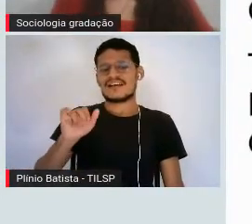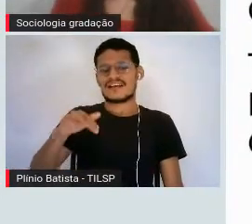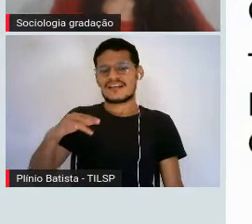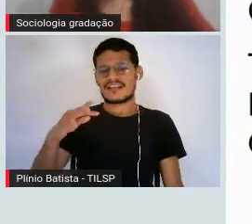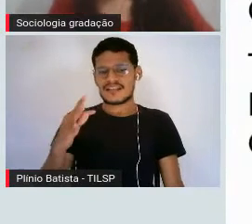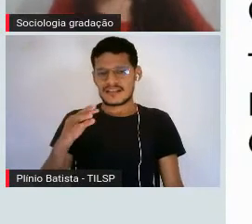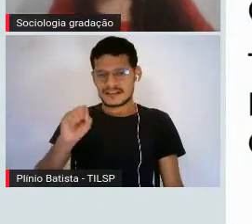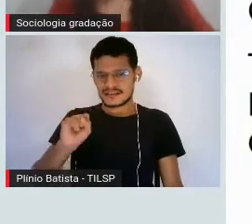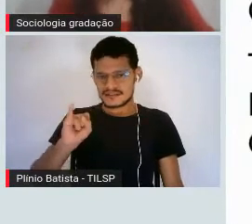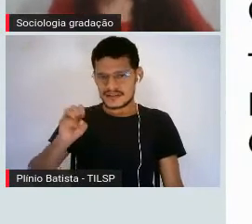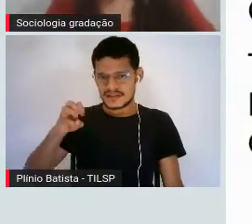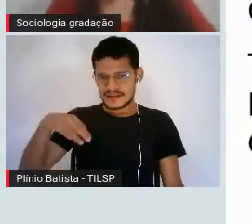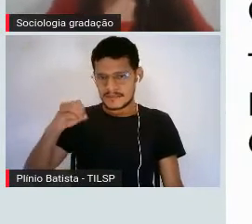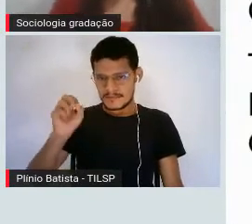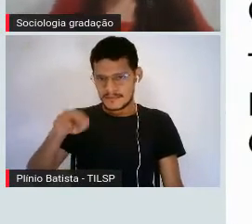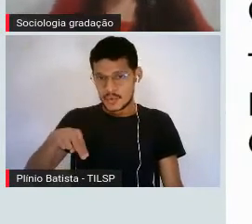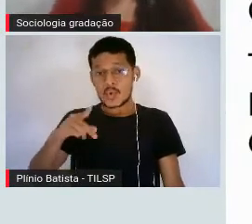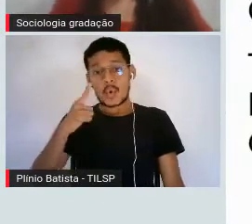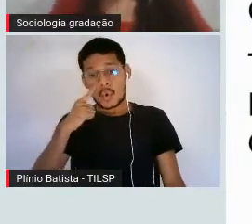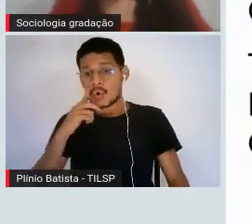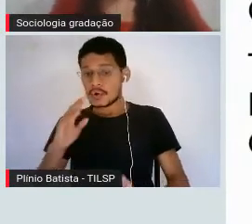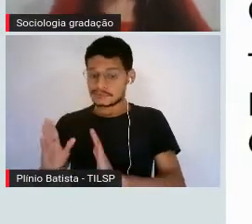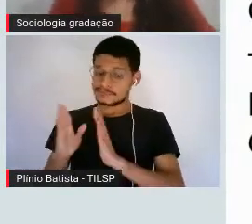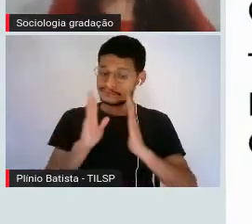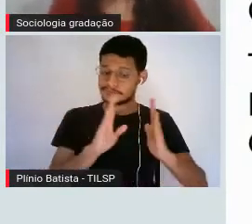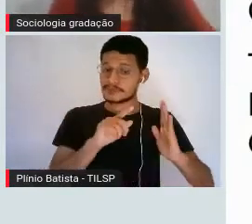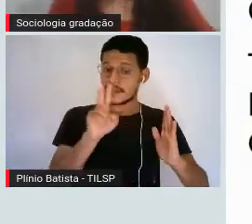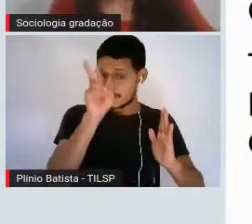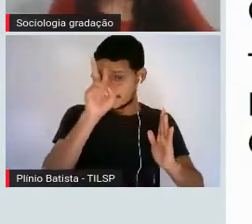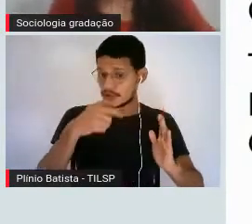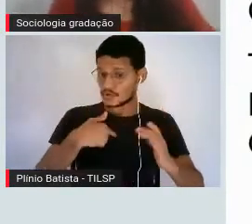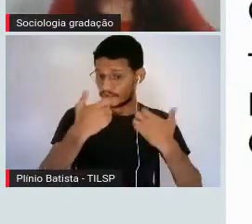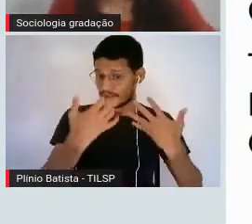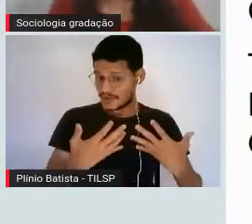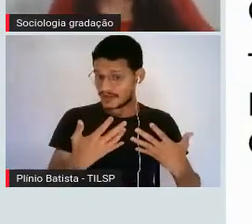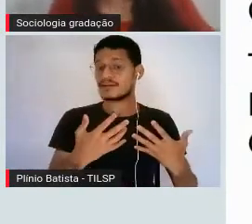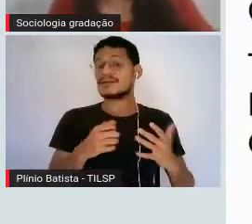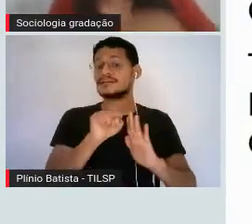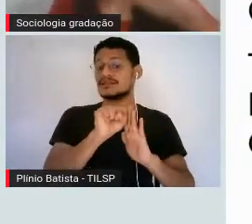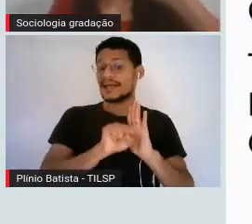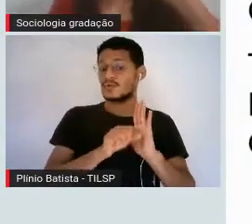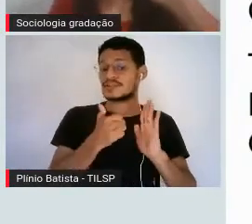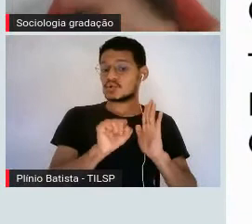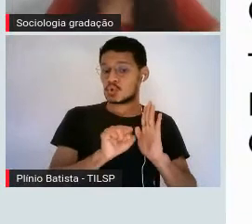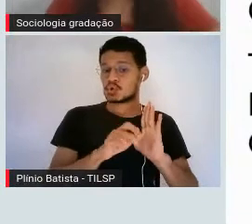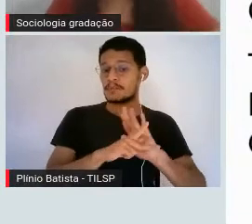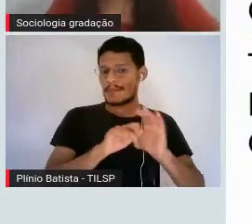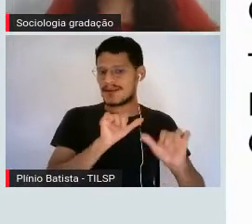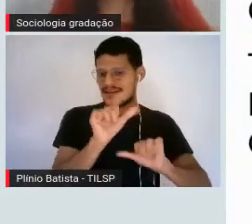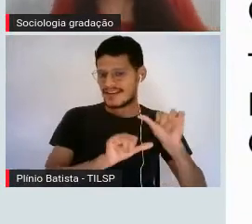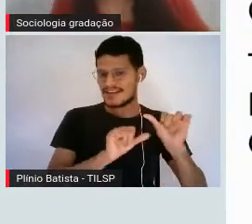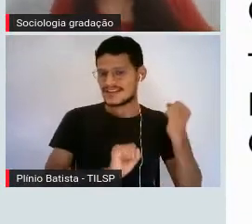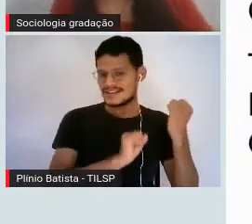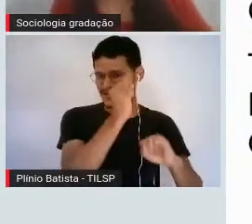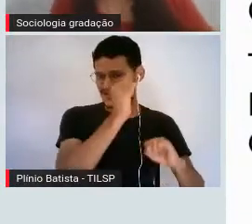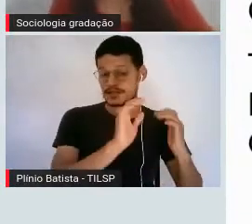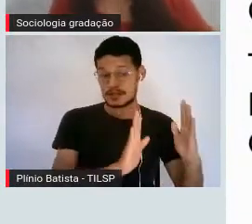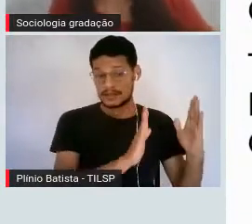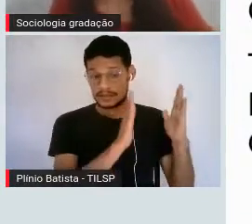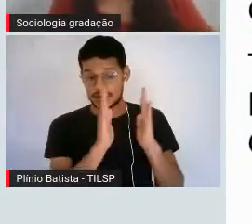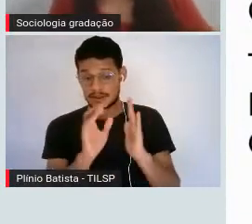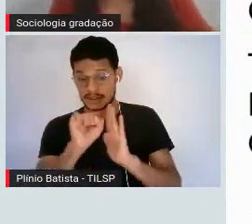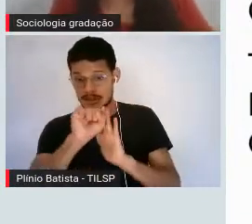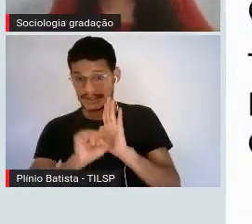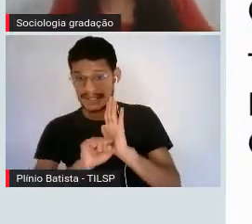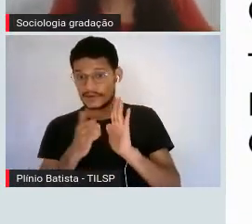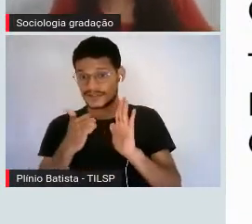lembra que a gente estava no século XVIII, Revolução Industrial, tudinho. O século XIX é um século de